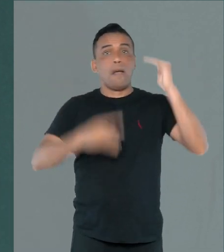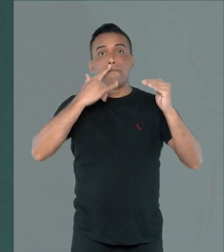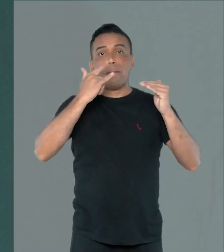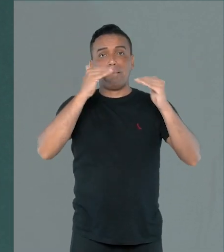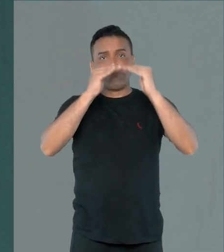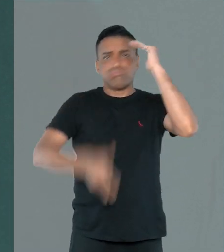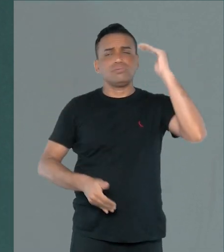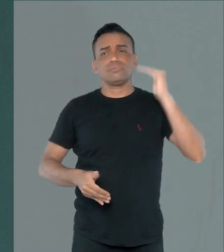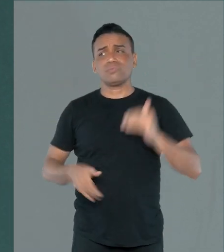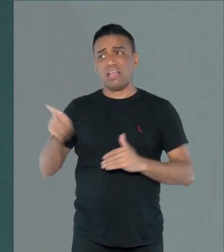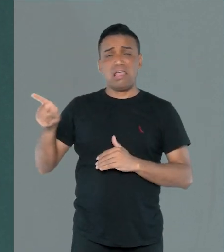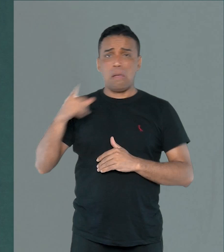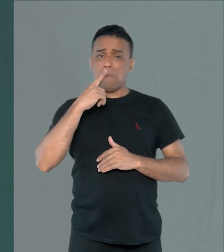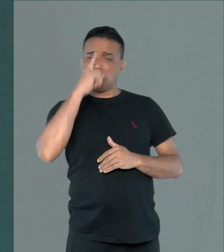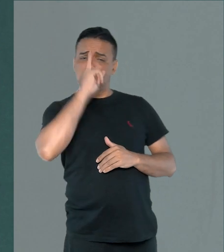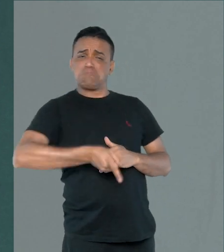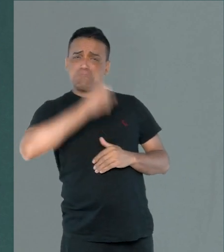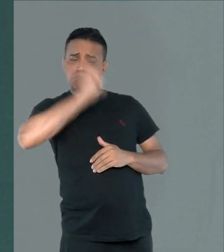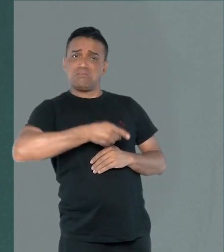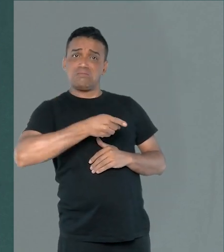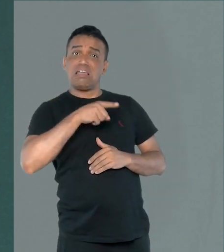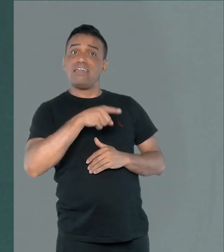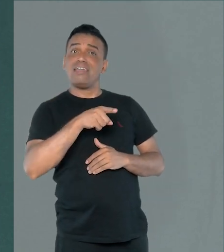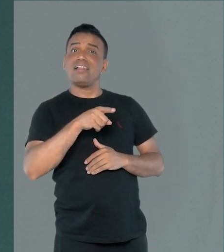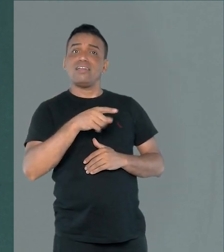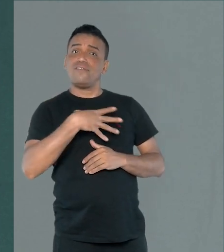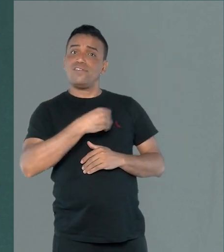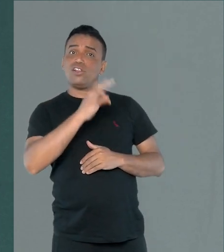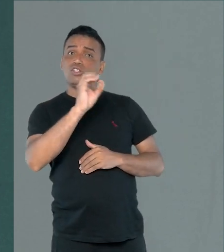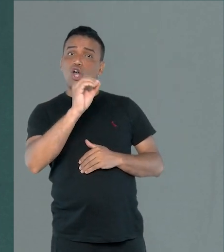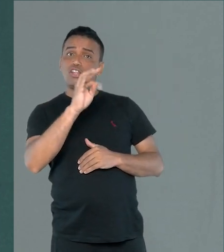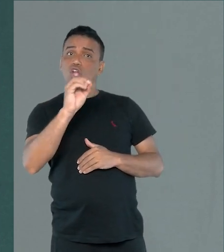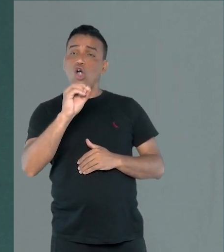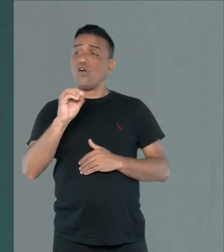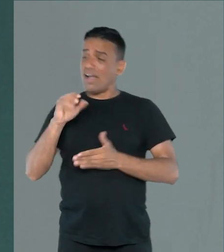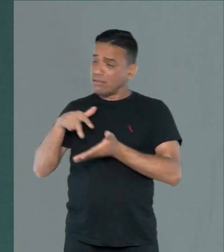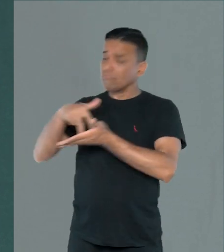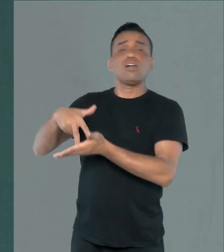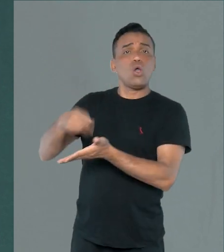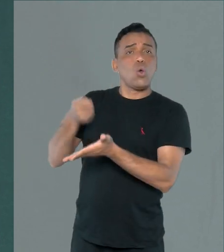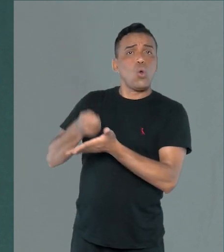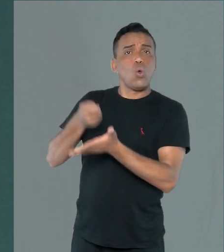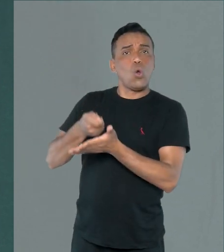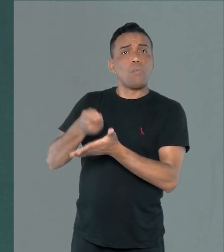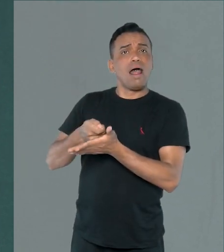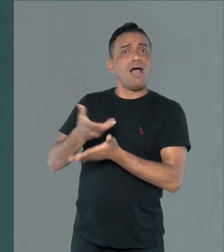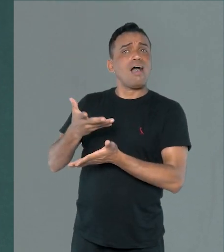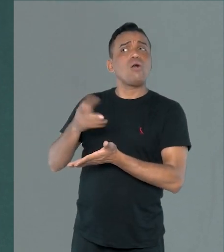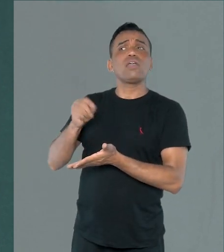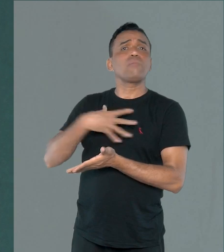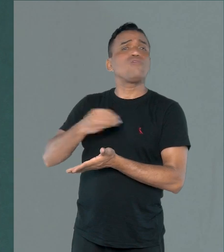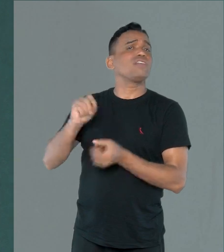tão intrusivo que ele vai para a frente de batalha cobrar dos superiores dos filhos o que os filhos